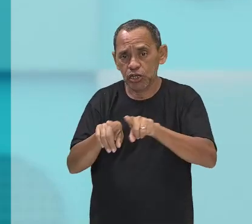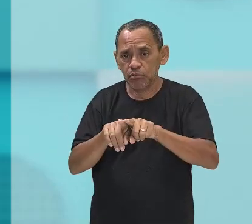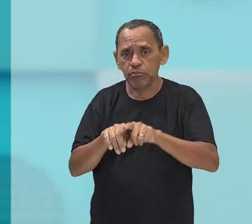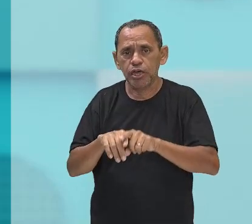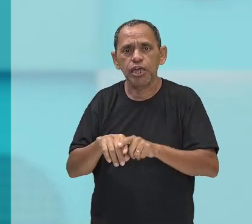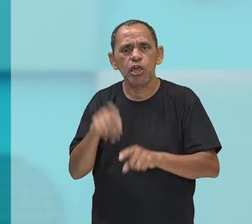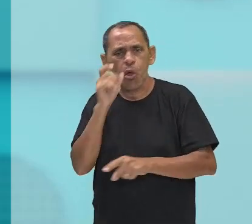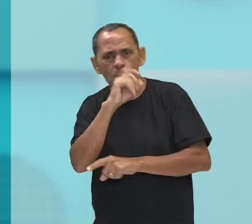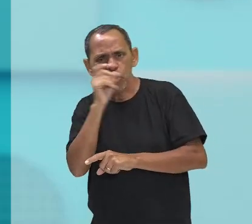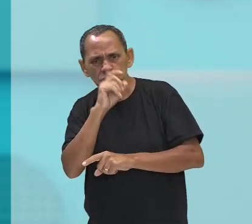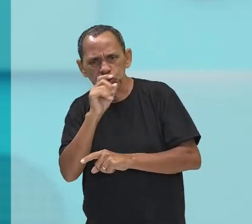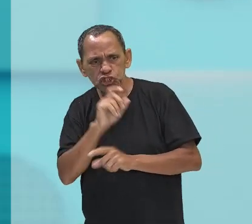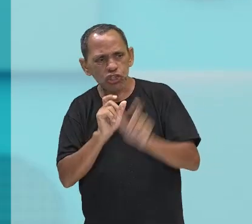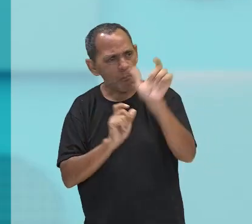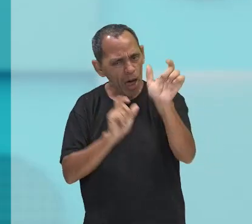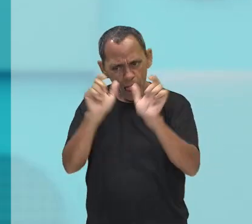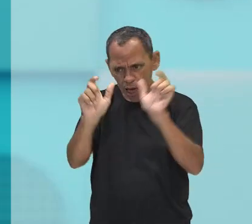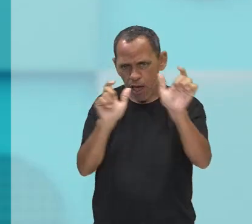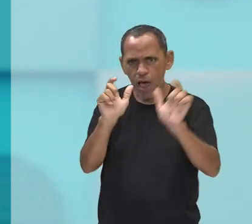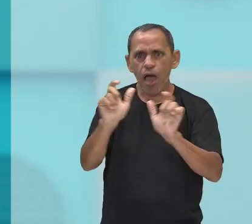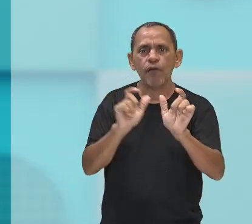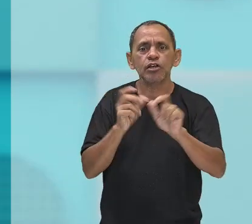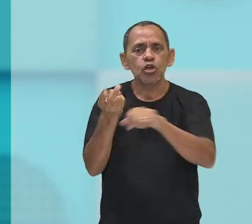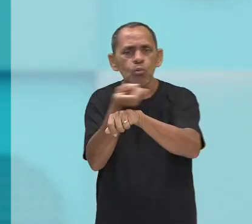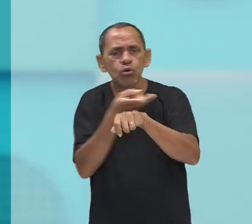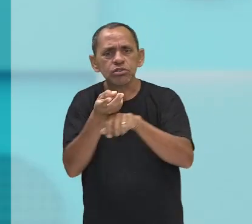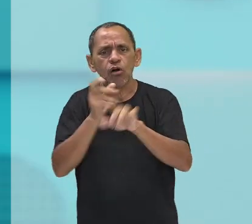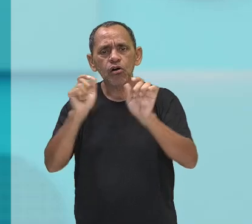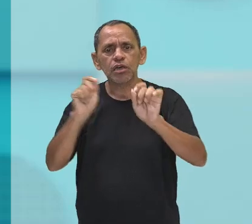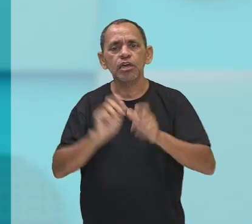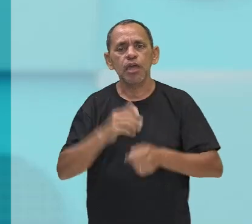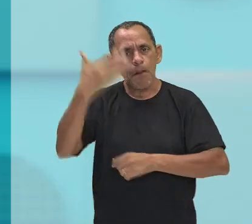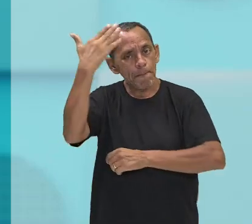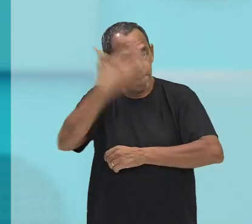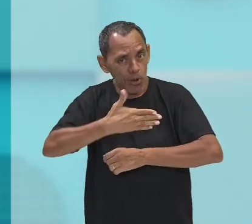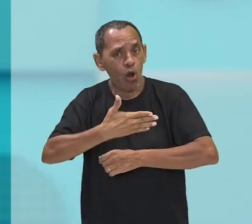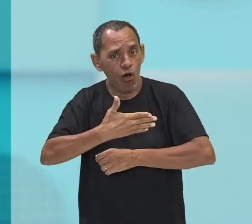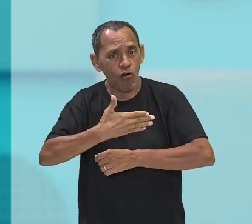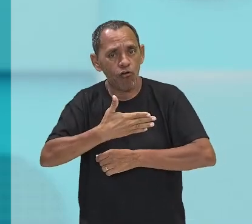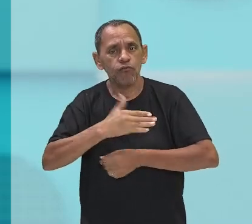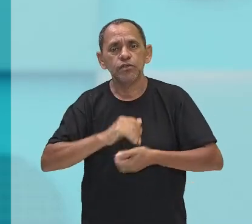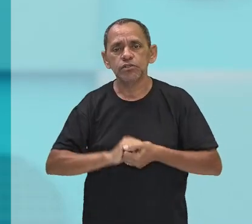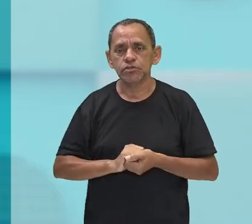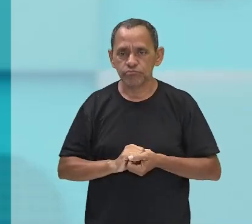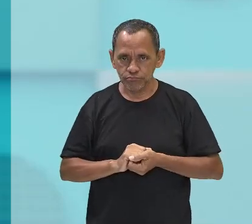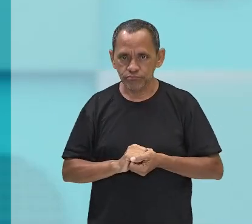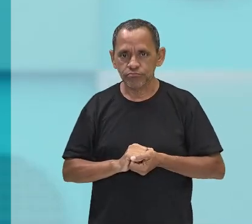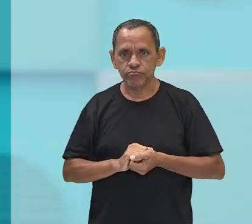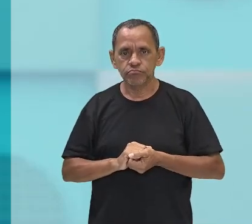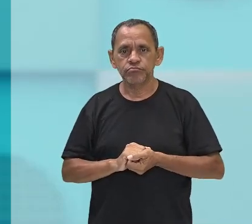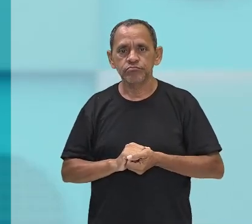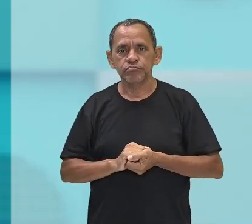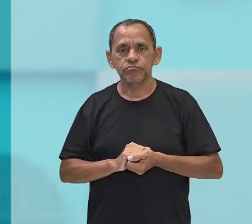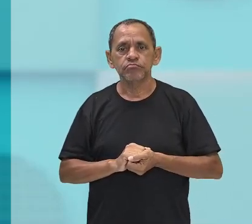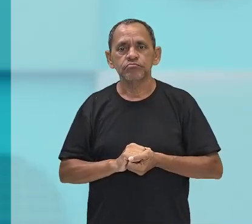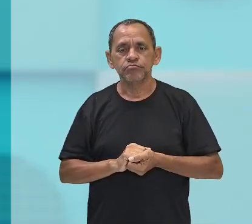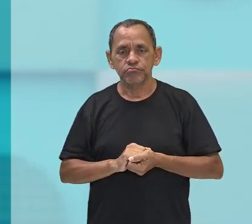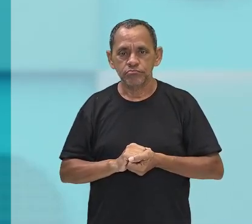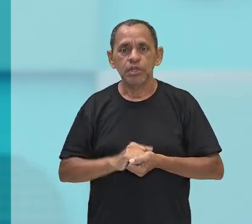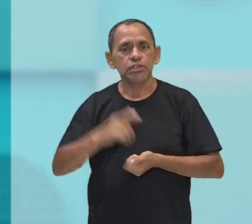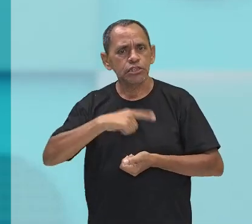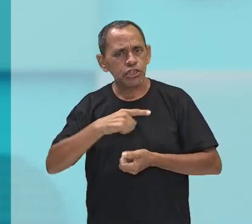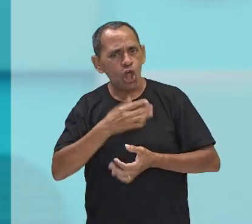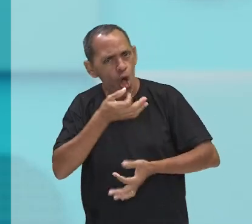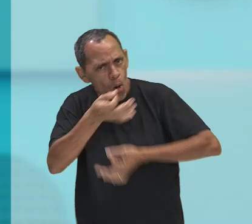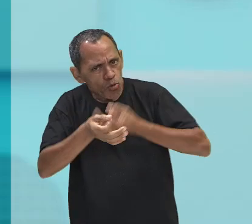mentiras ali, né? E buscar evidências sólidas para fundamentar suas conclusões e opiniões. Então,